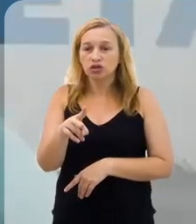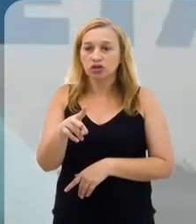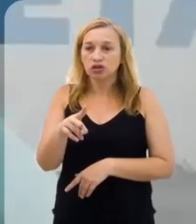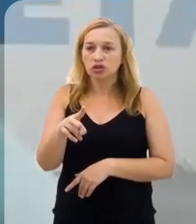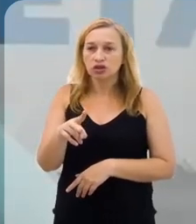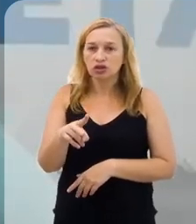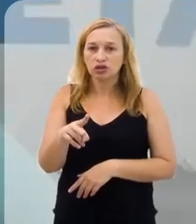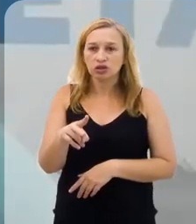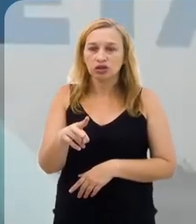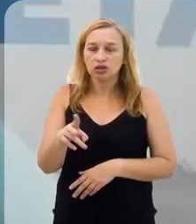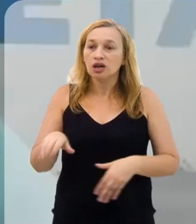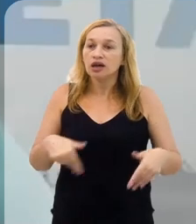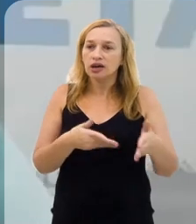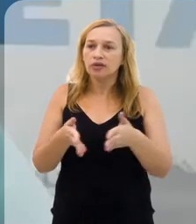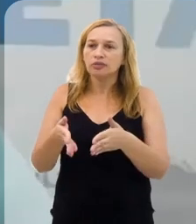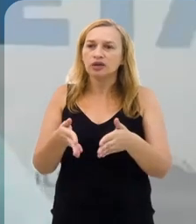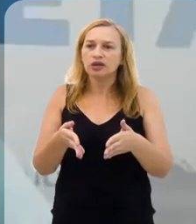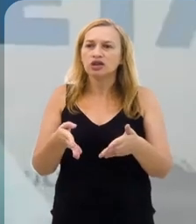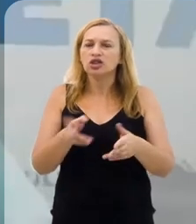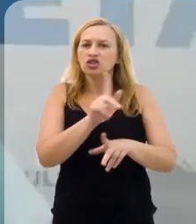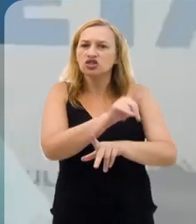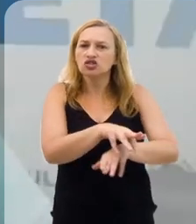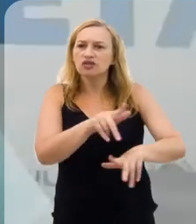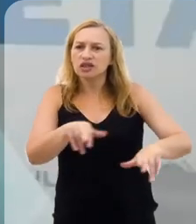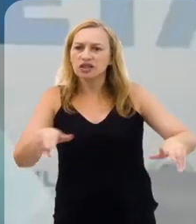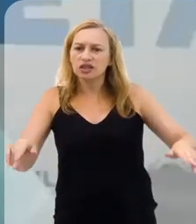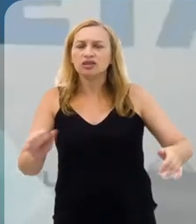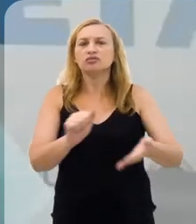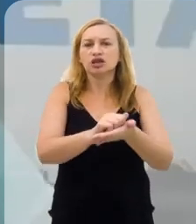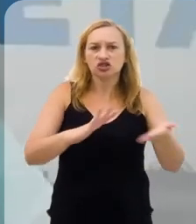uma forte frente, né, de